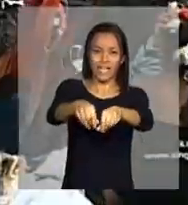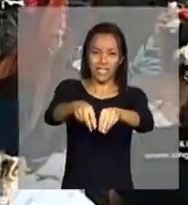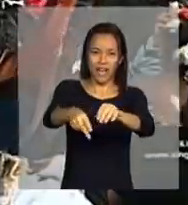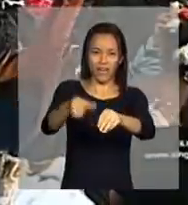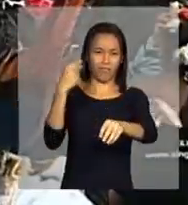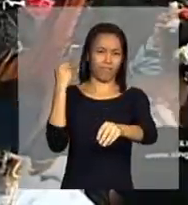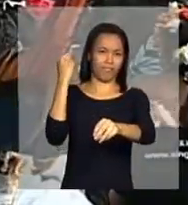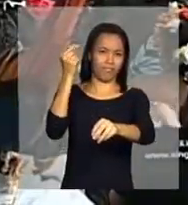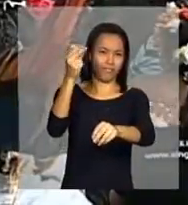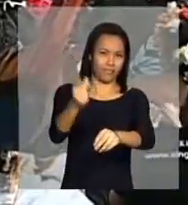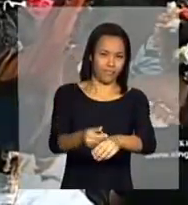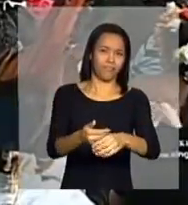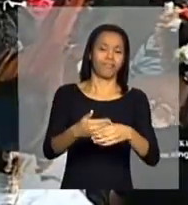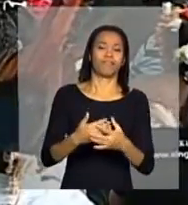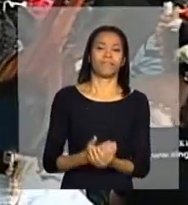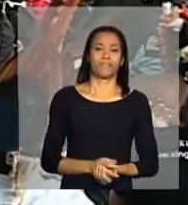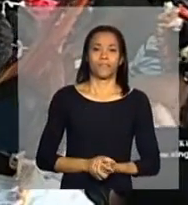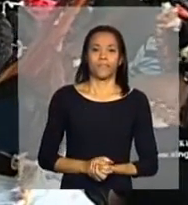longo desse período de governo.